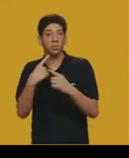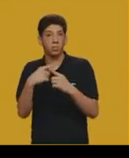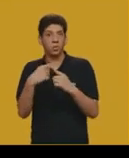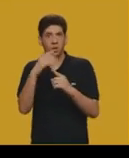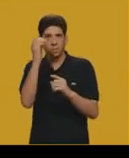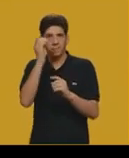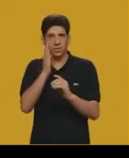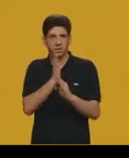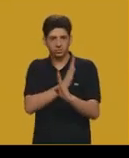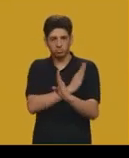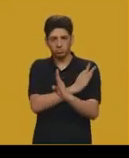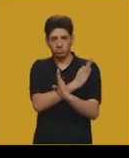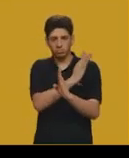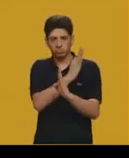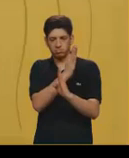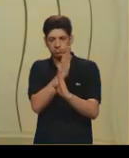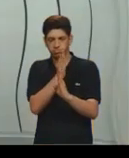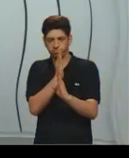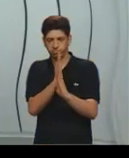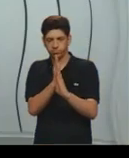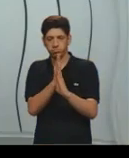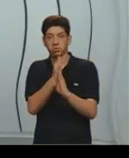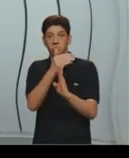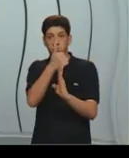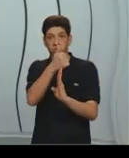até